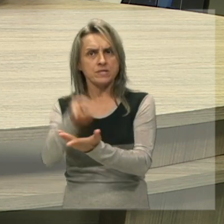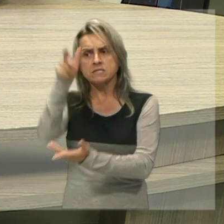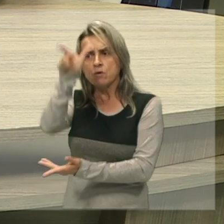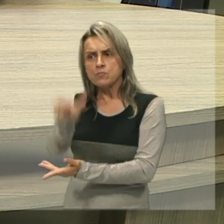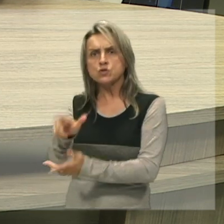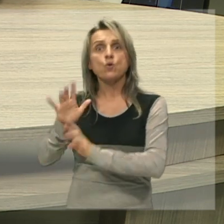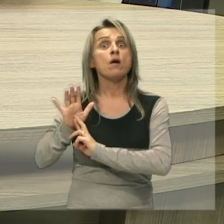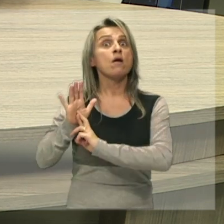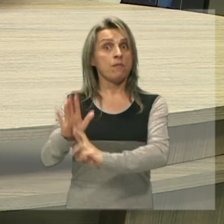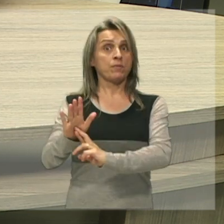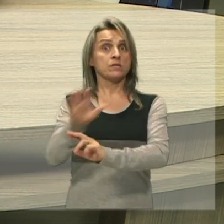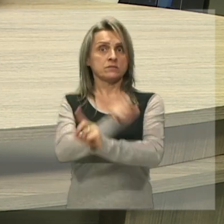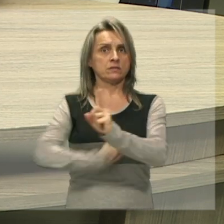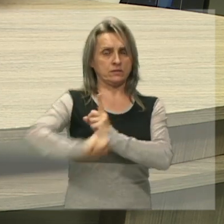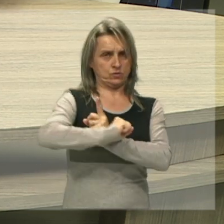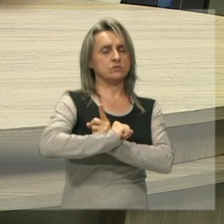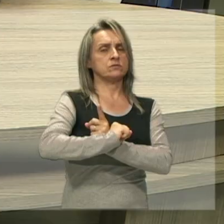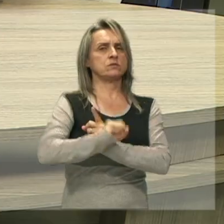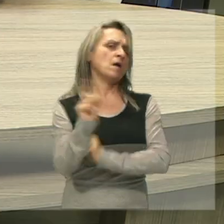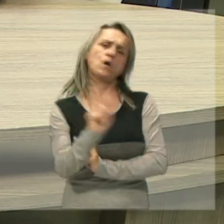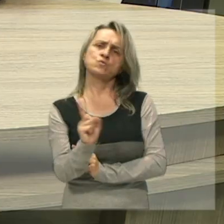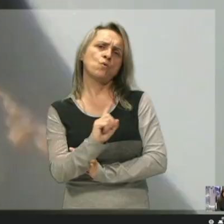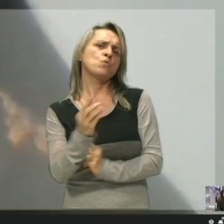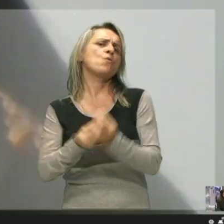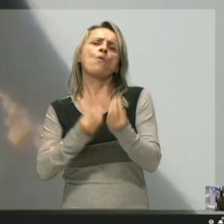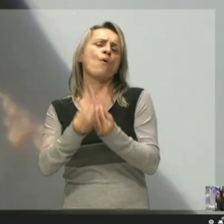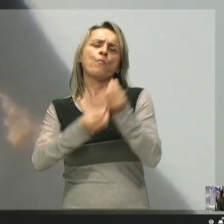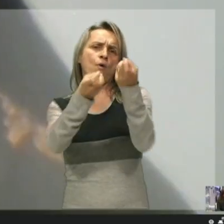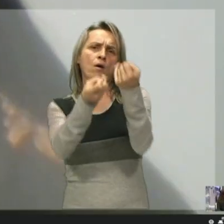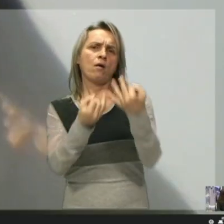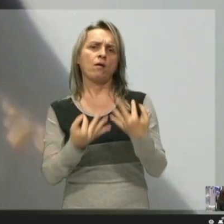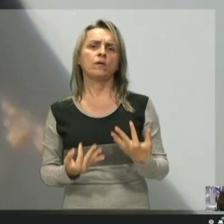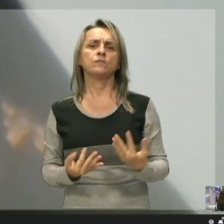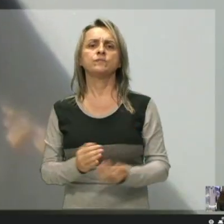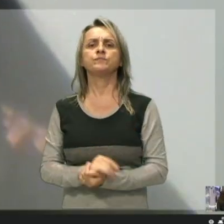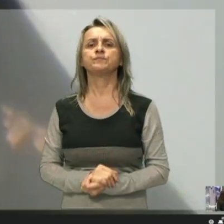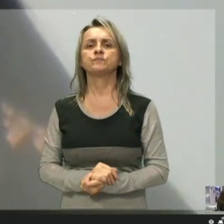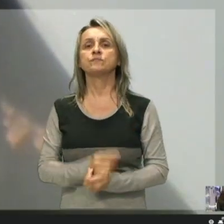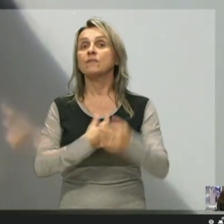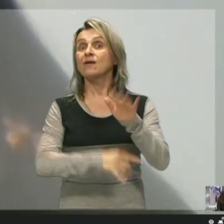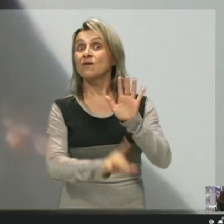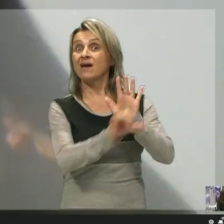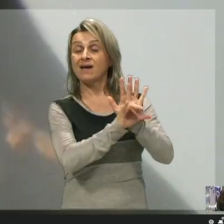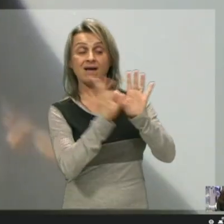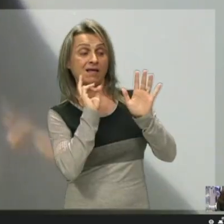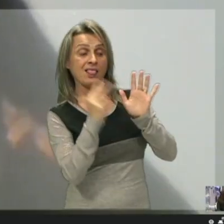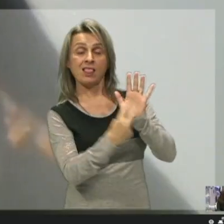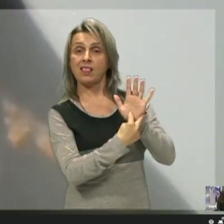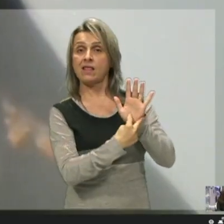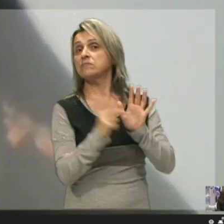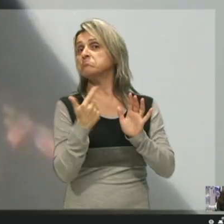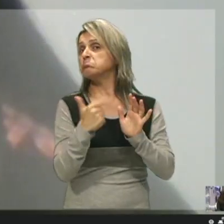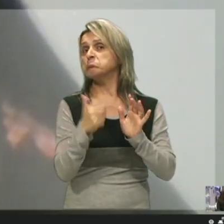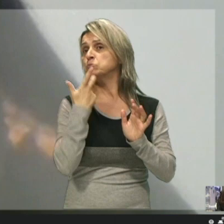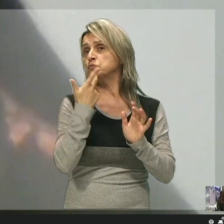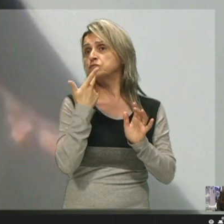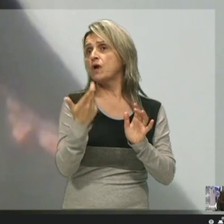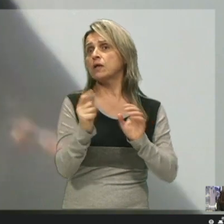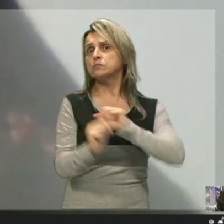alguns conselhos que funcionam dessa forma, né? A nossa legislação não prevê essa alteração. A única coisa que, quando a gente compõe a